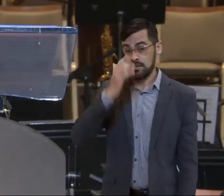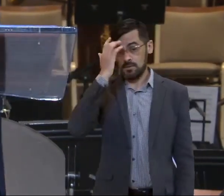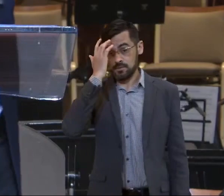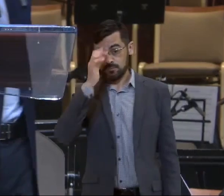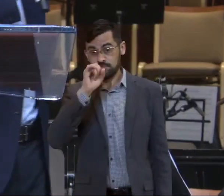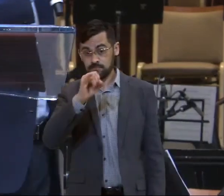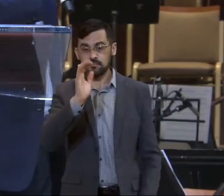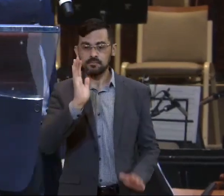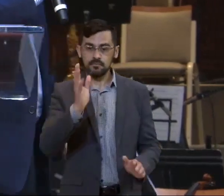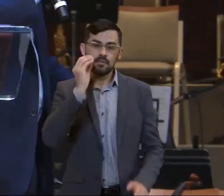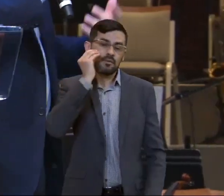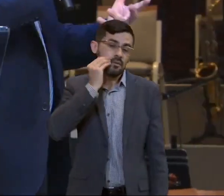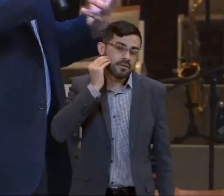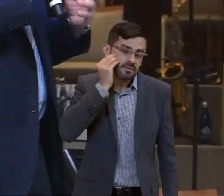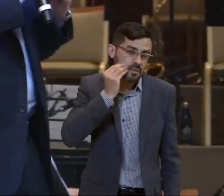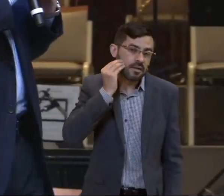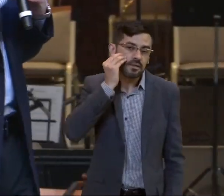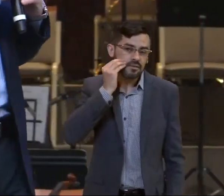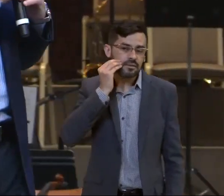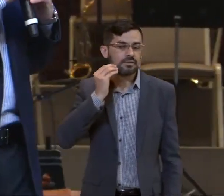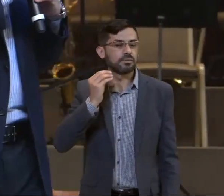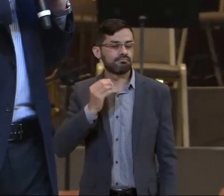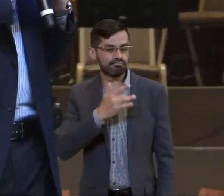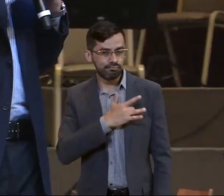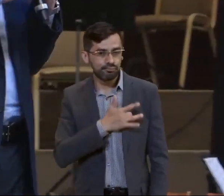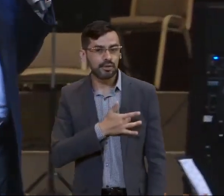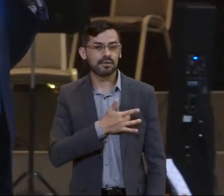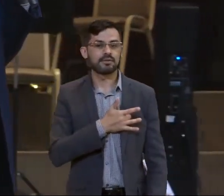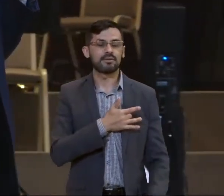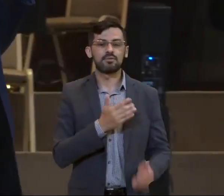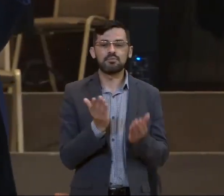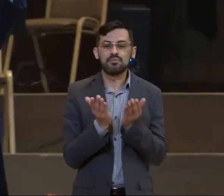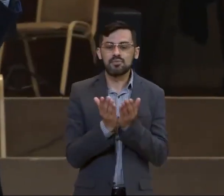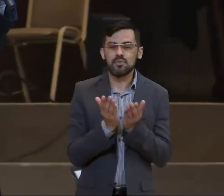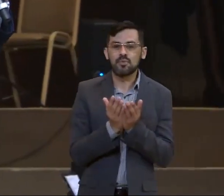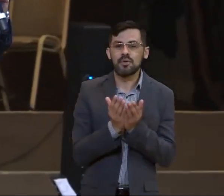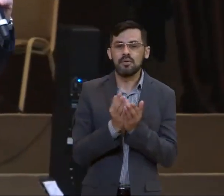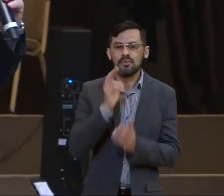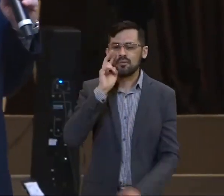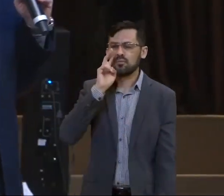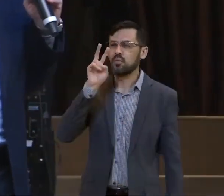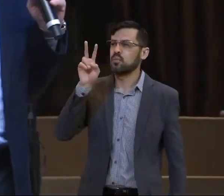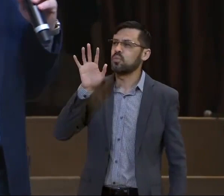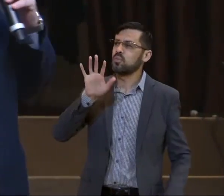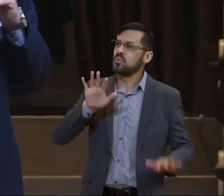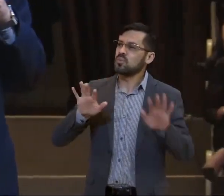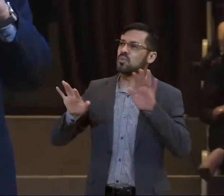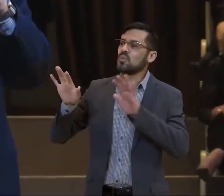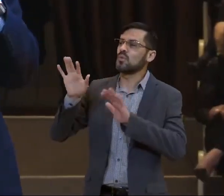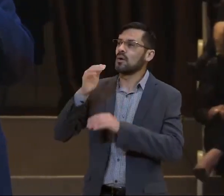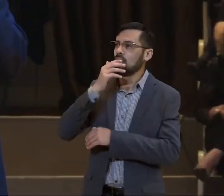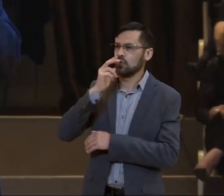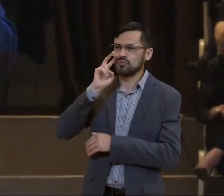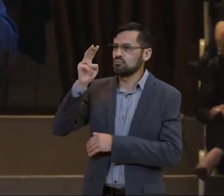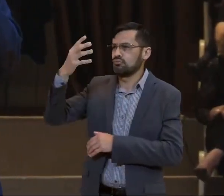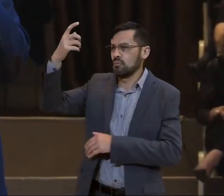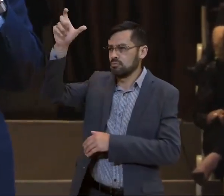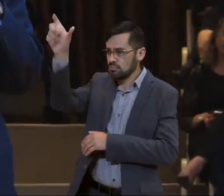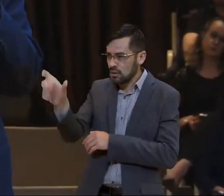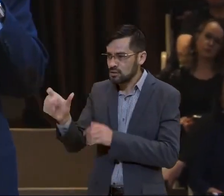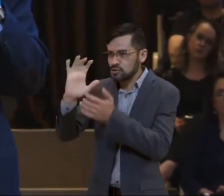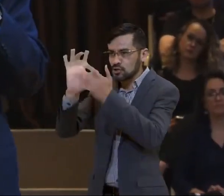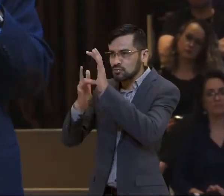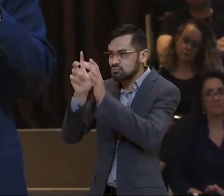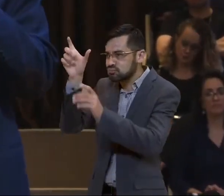experiência de viver essa piedade cristã contemplando o Senhor. A gente não vê Jesus, como é que a